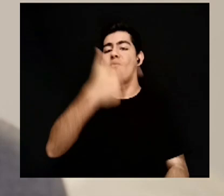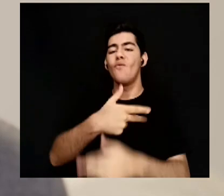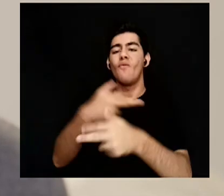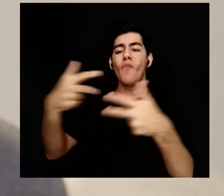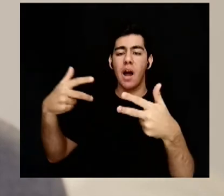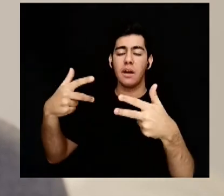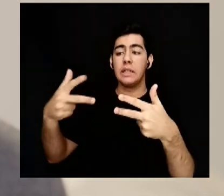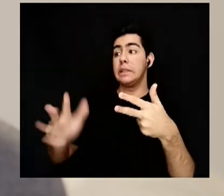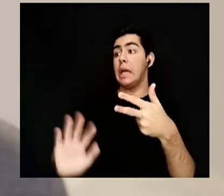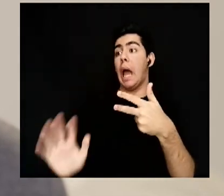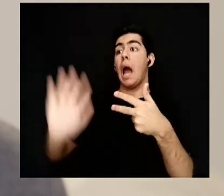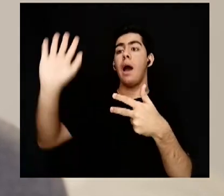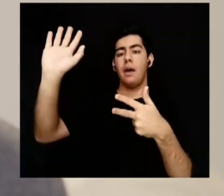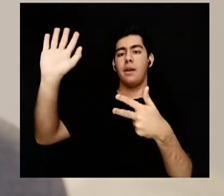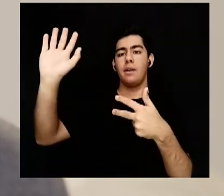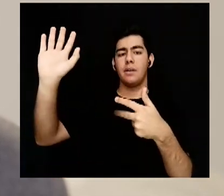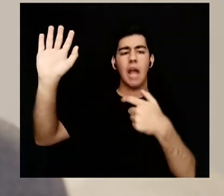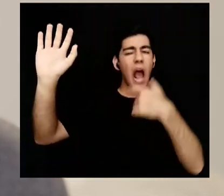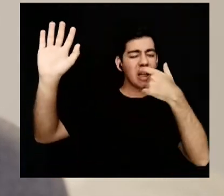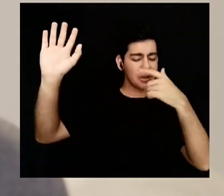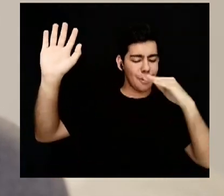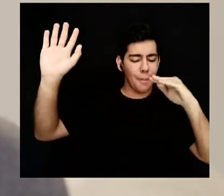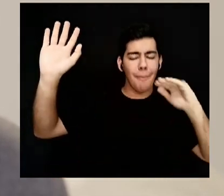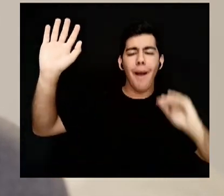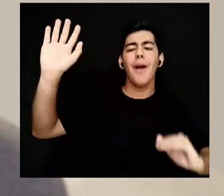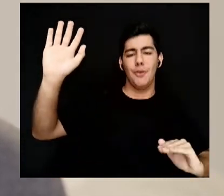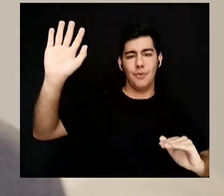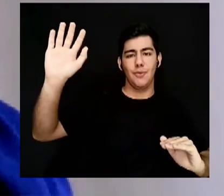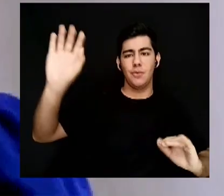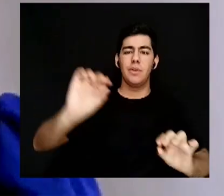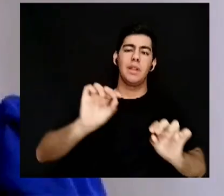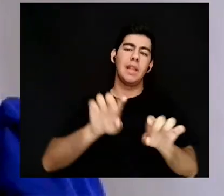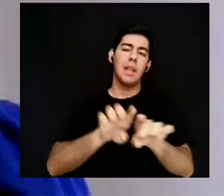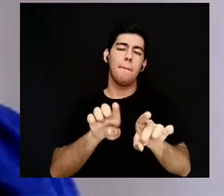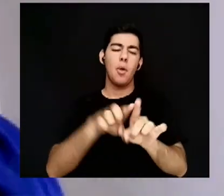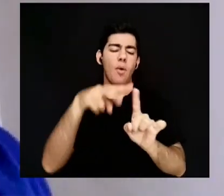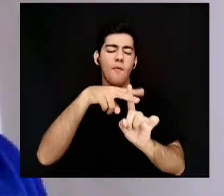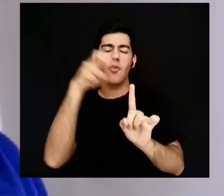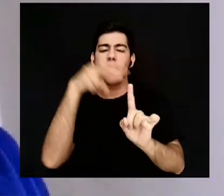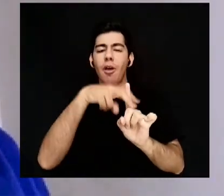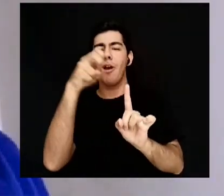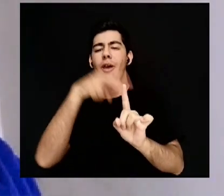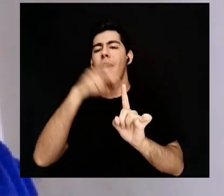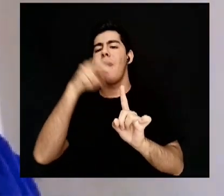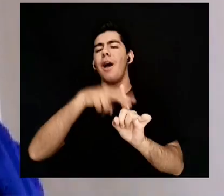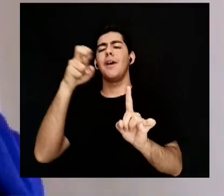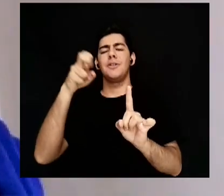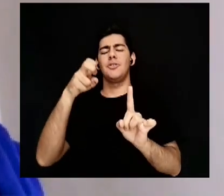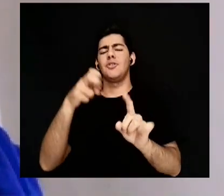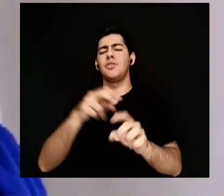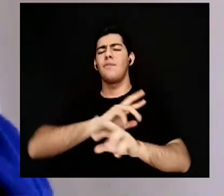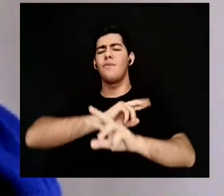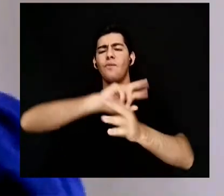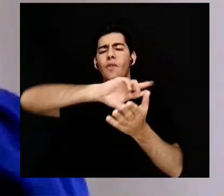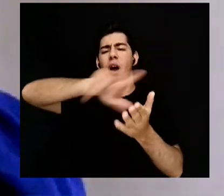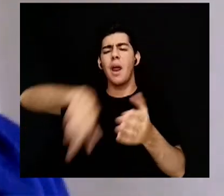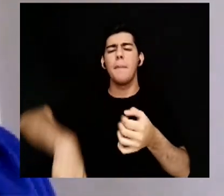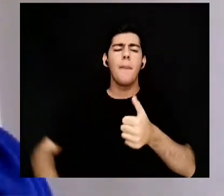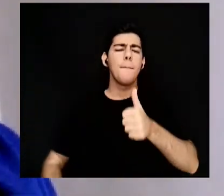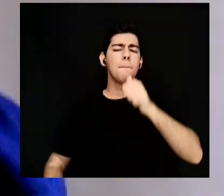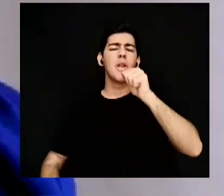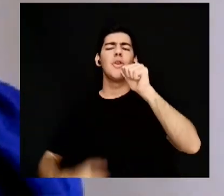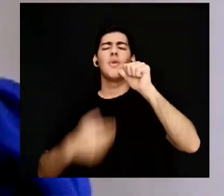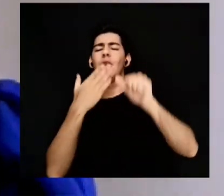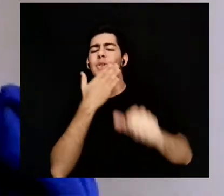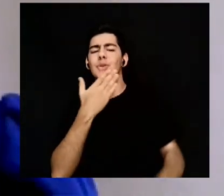biscoitinho recheado, né, o refrigerante, né, as bebidas açucaradas, salgadinhos, eles são muito mais acessíveis,